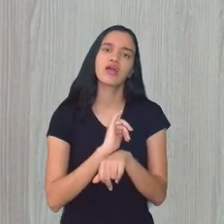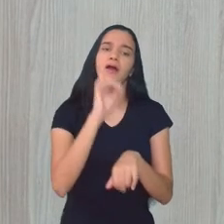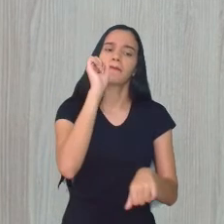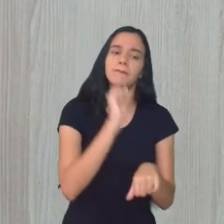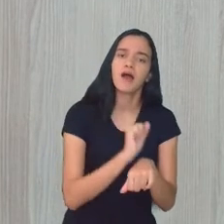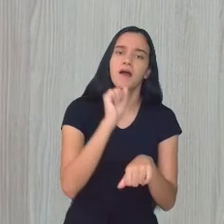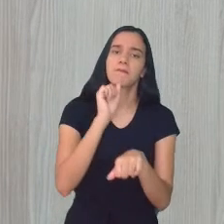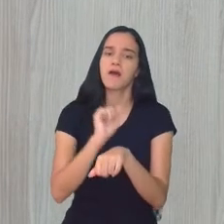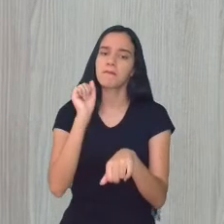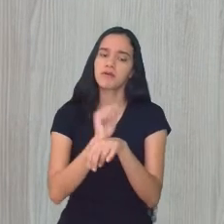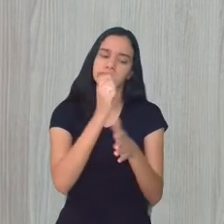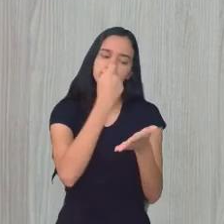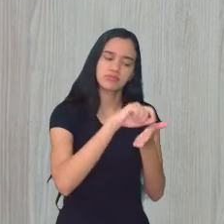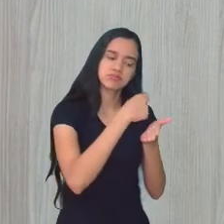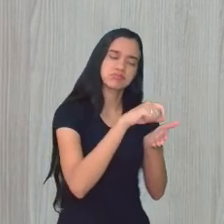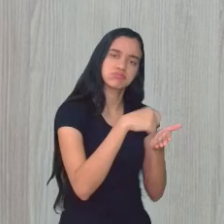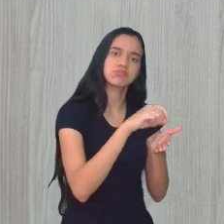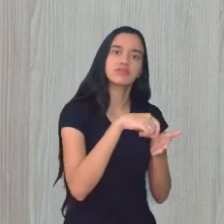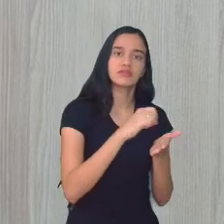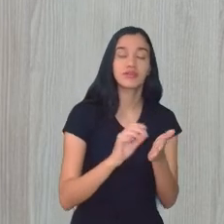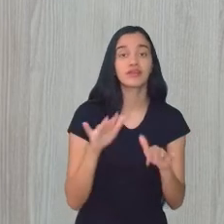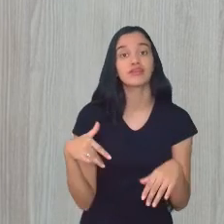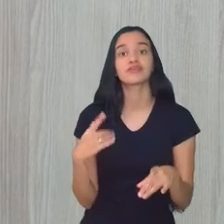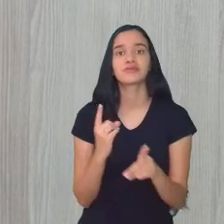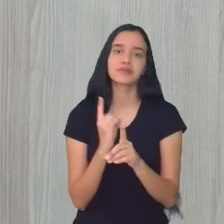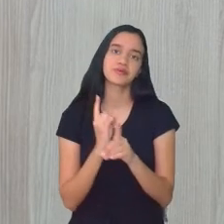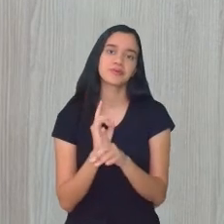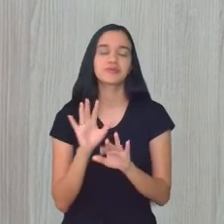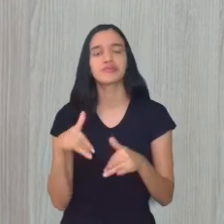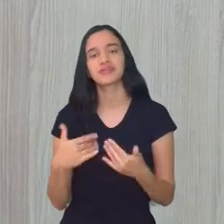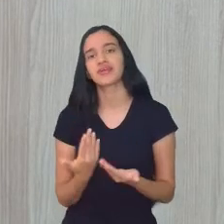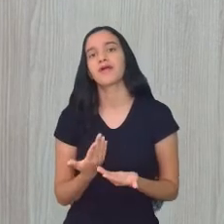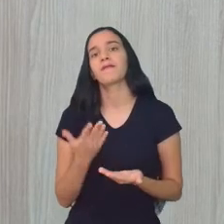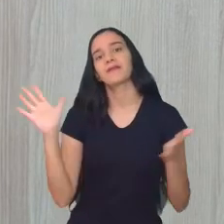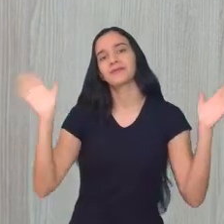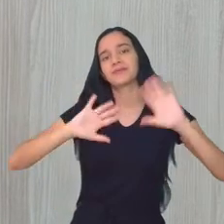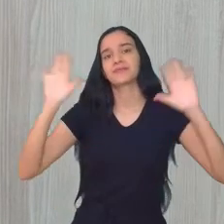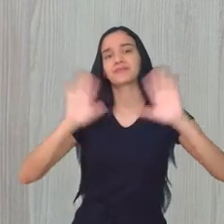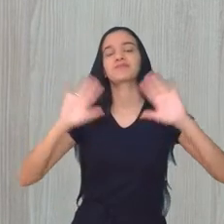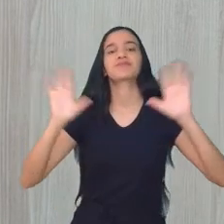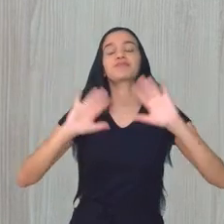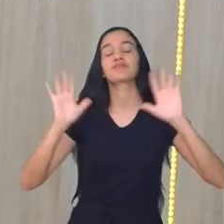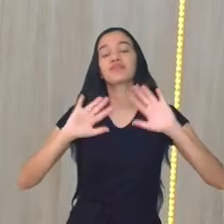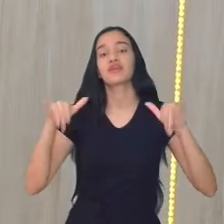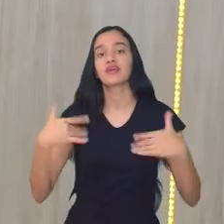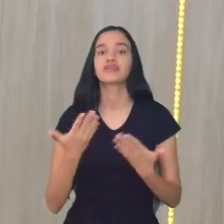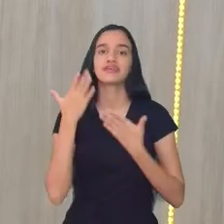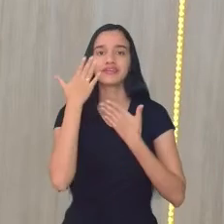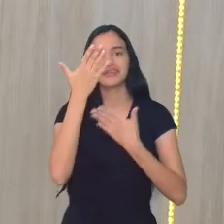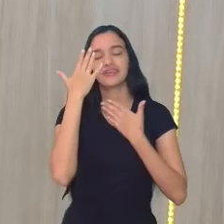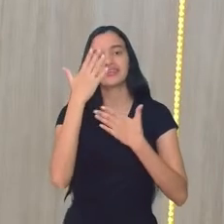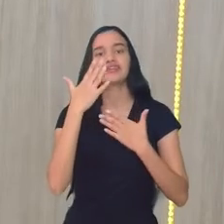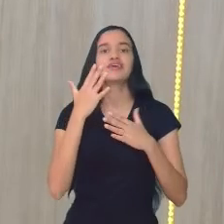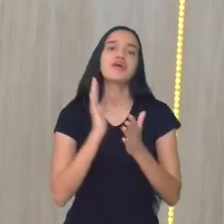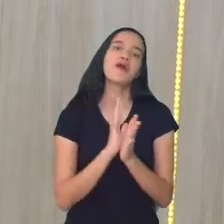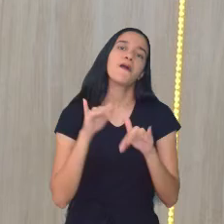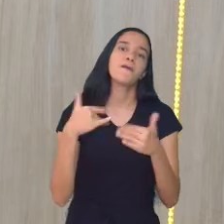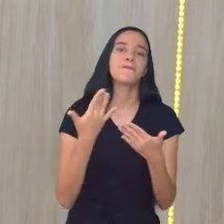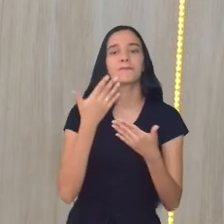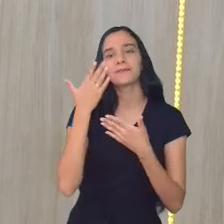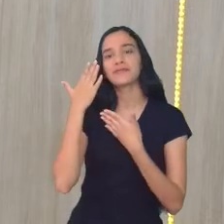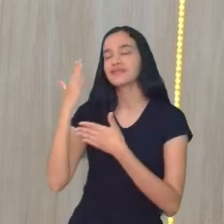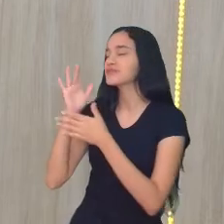pausando, fazendo suas anotações e nos encontramos aí em breve, tá bom? Tchau, tchau. Ó, pessoal, tenho que agradecer o pessoal de Libras.